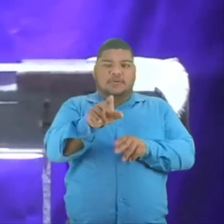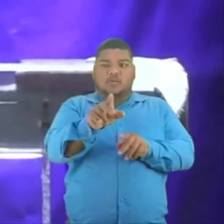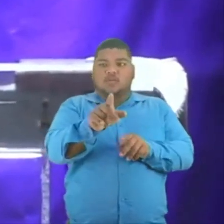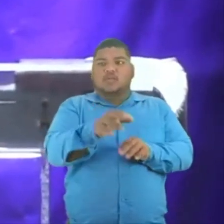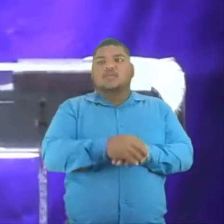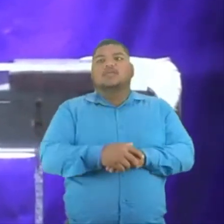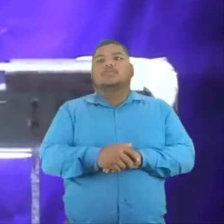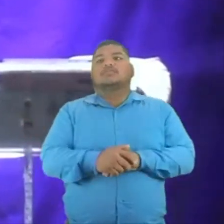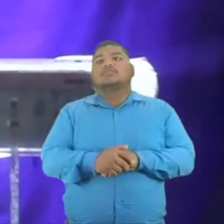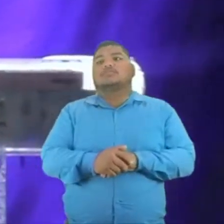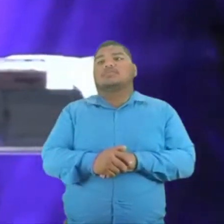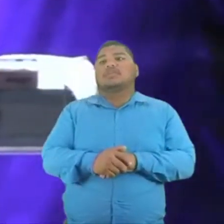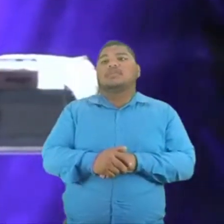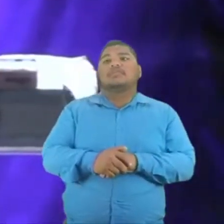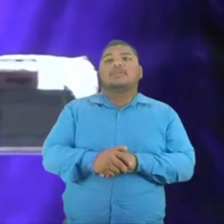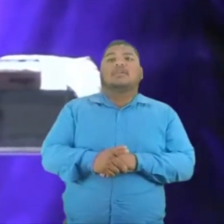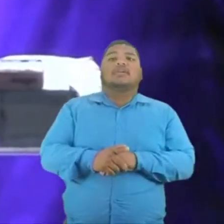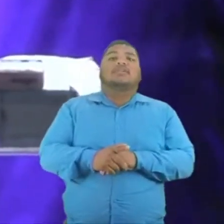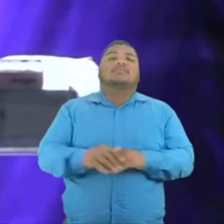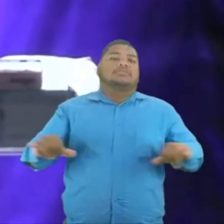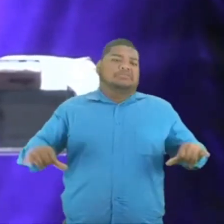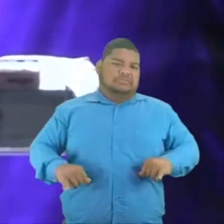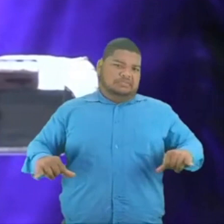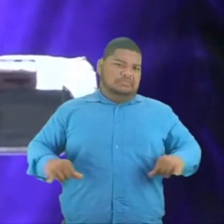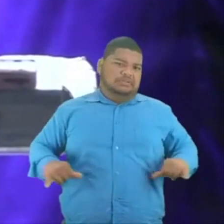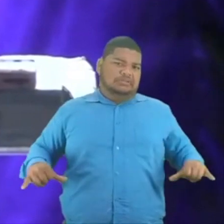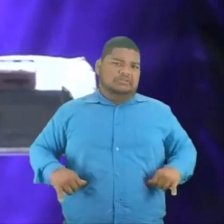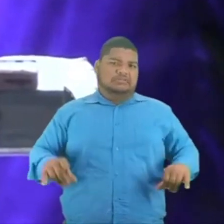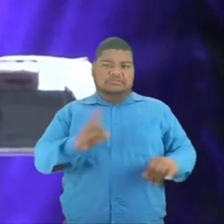da vida, não é